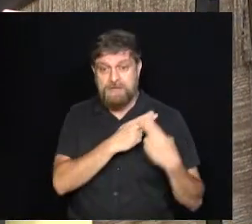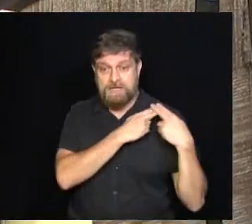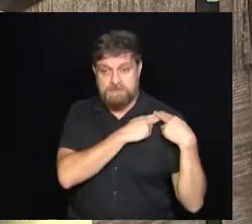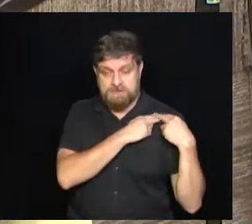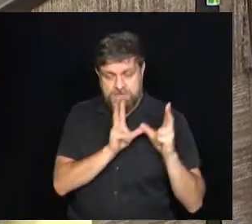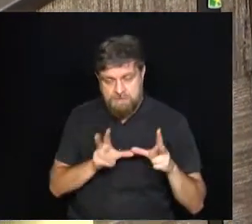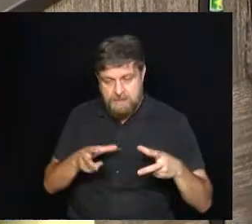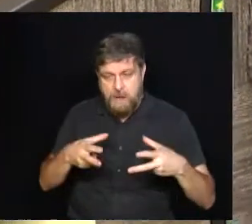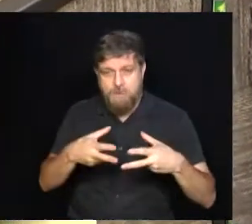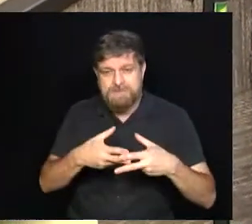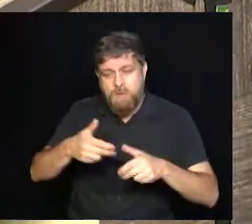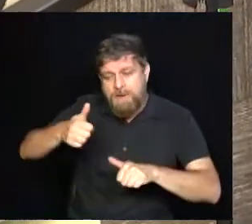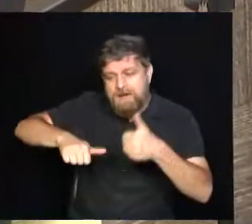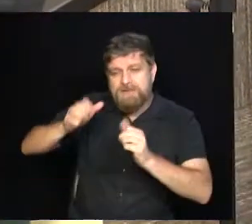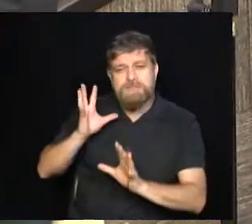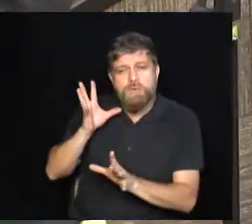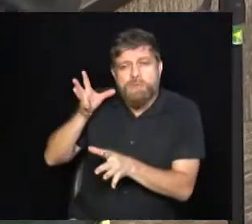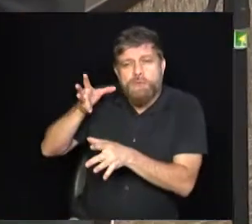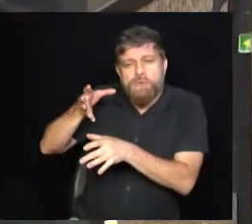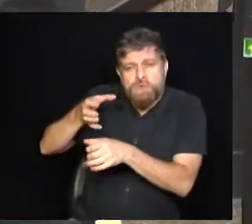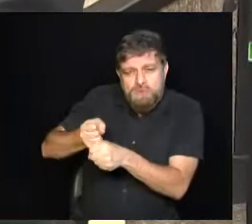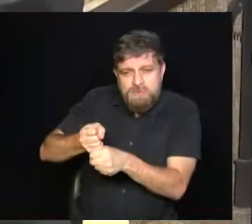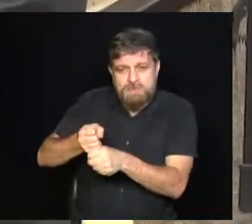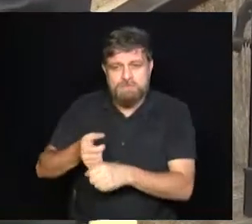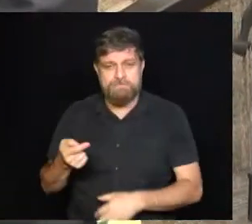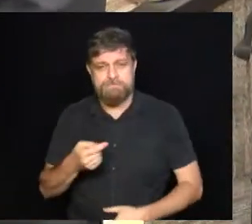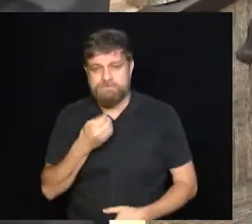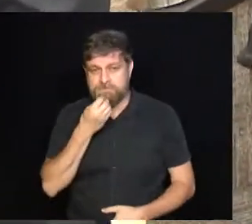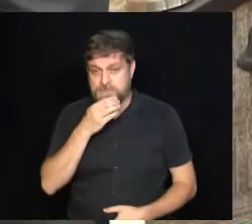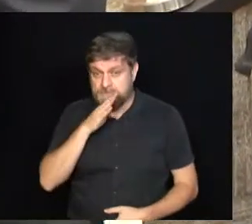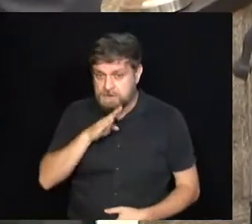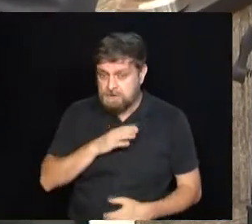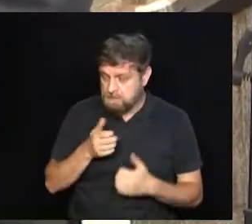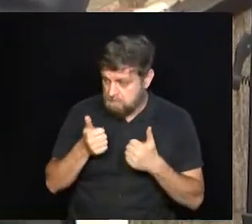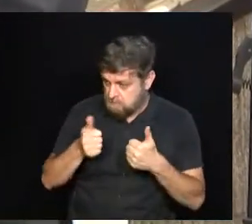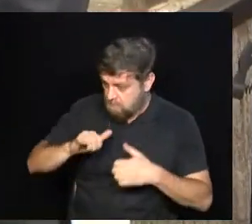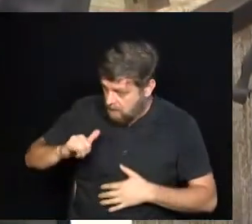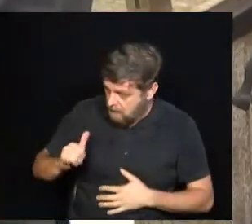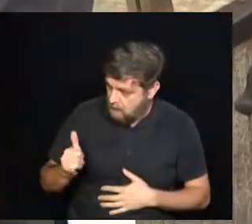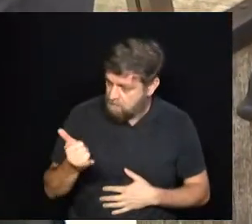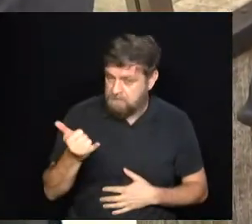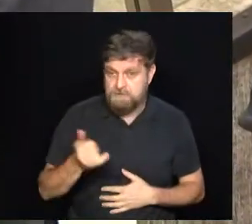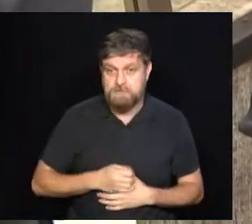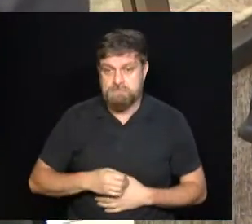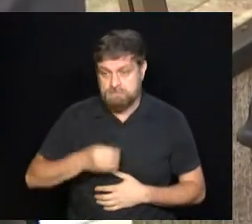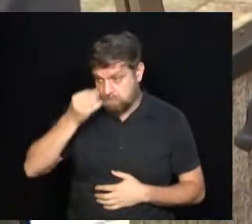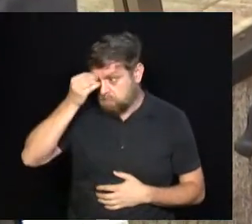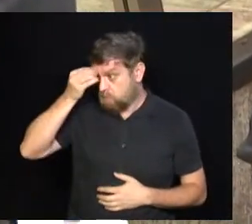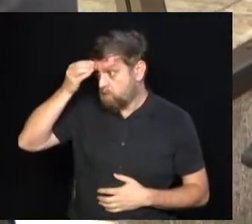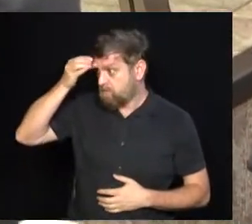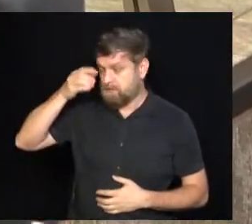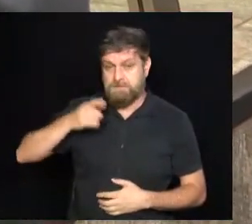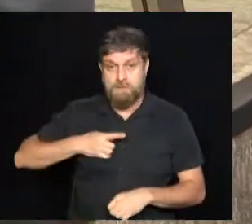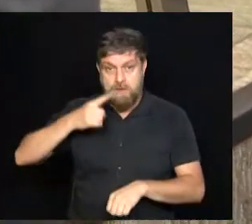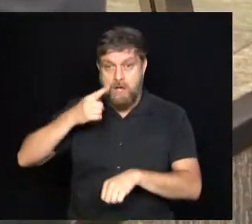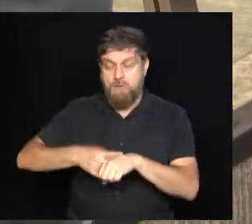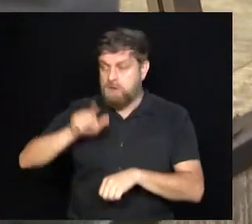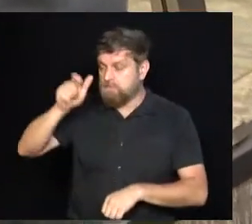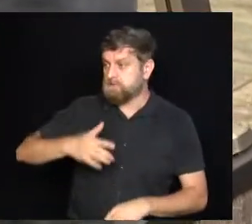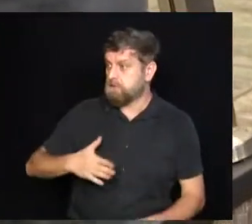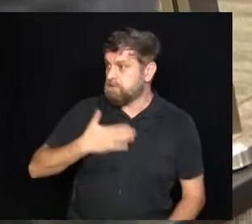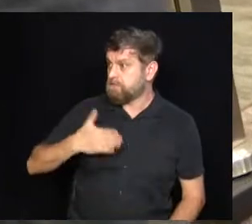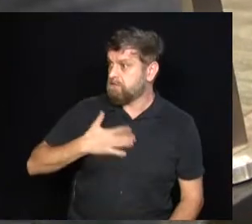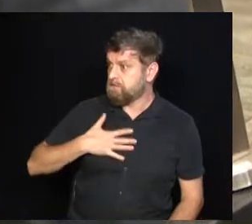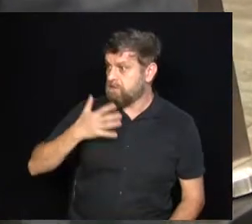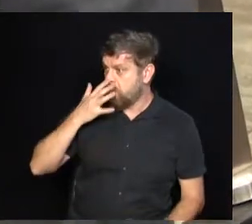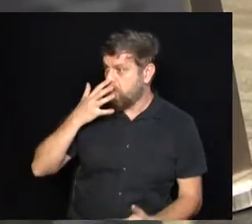fazer um balanço aí de tudo que foi discutido aqui. Uma tarde bastante proveitosa e cheia de conhecimento, né? Teve até um momento que o senhor se disse surpreso com